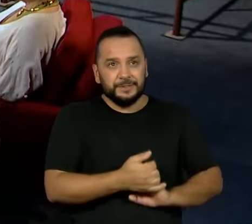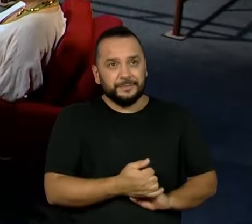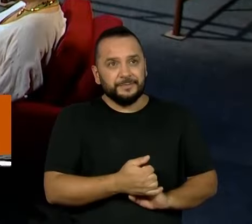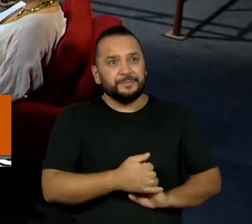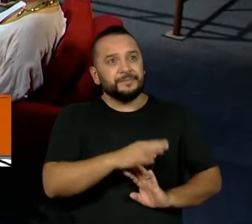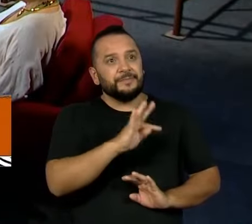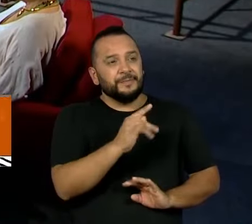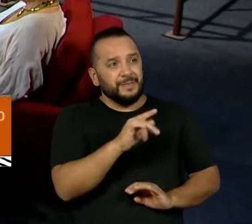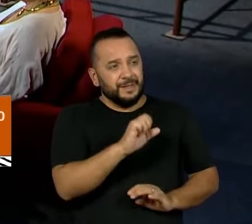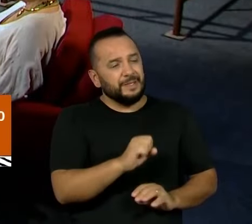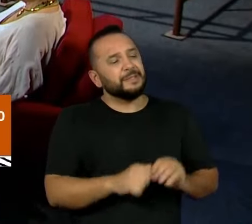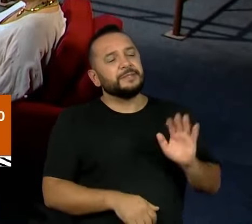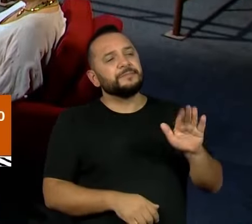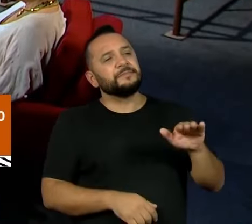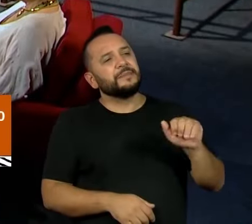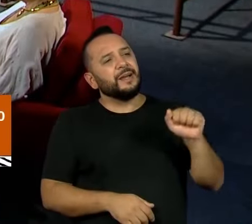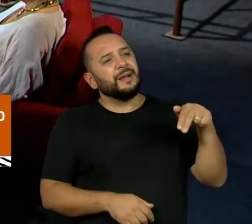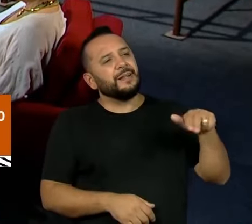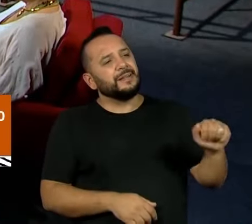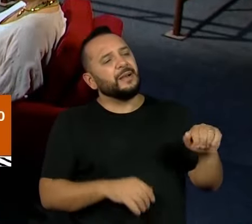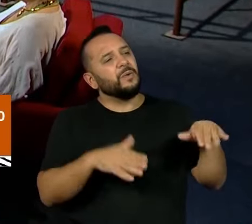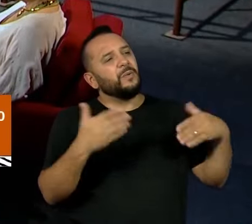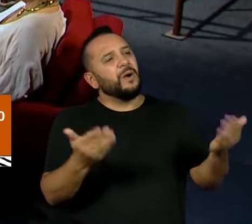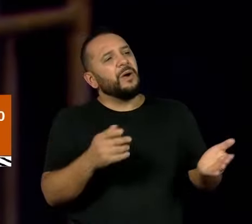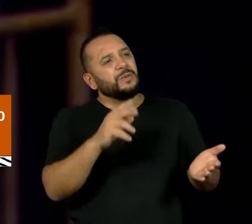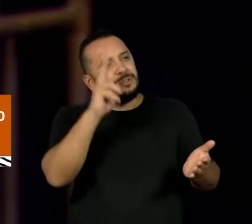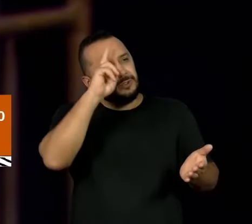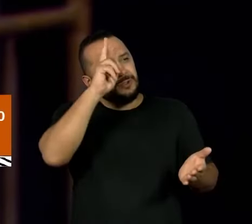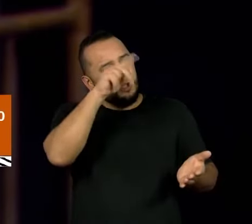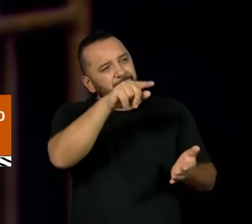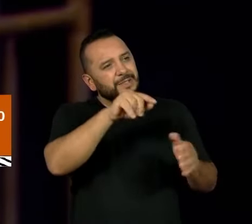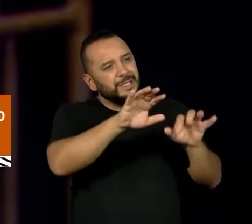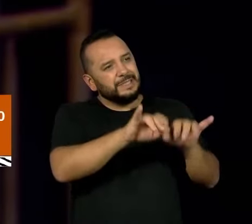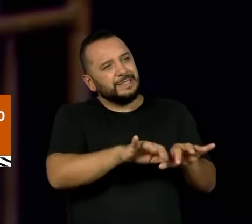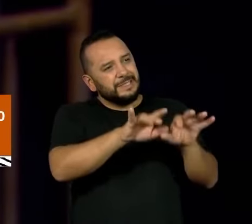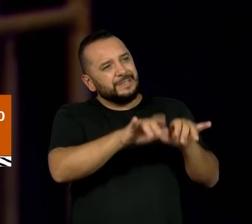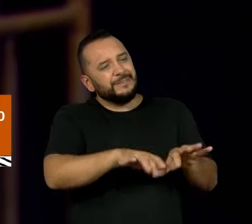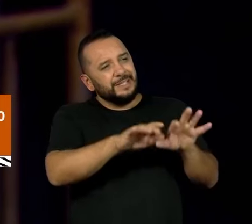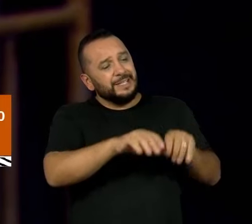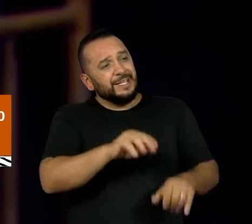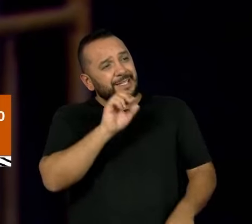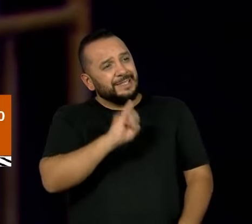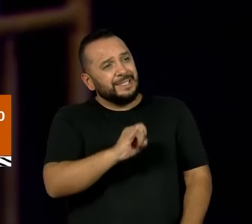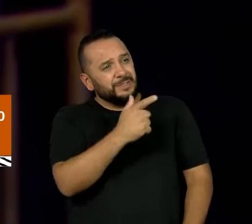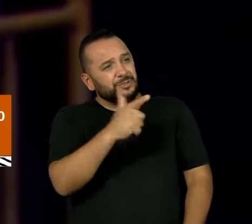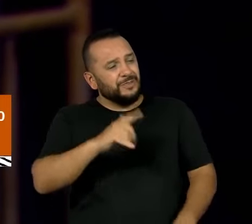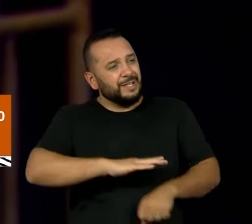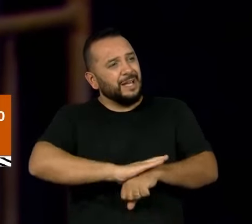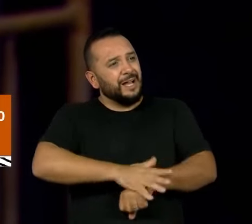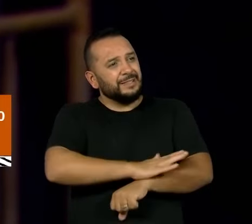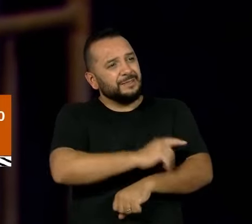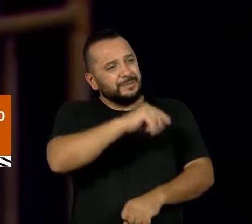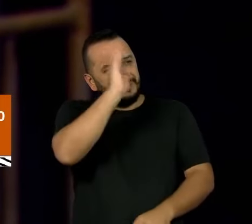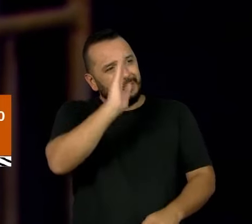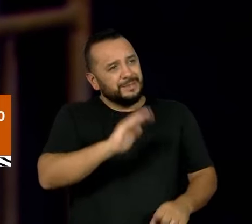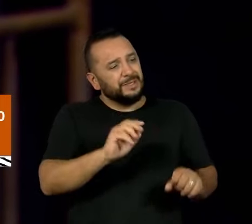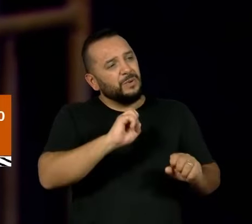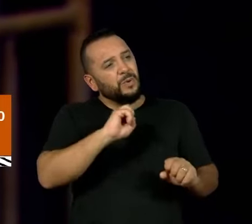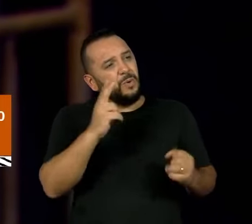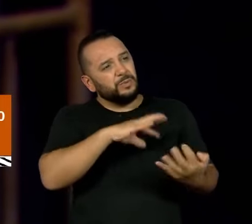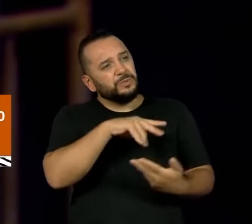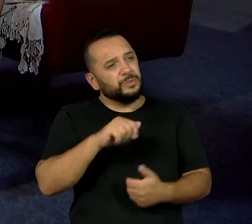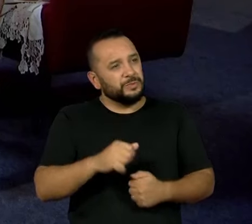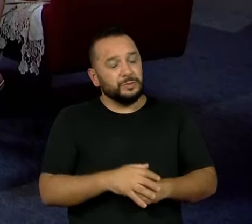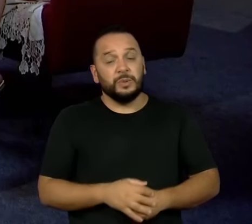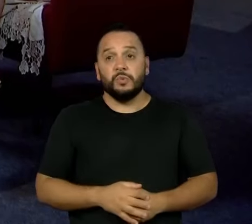Taí Ana Maria qual história você escreveria se não existisse racismo no Brasil e no mundo